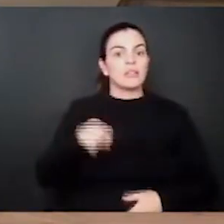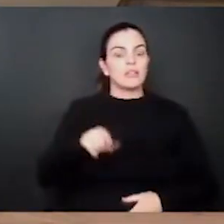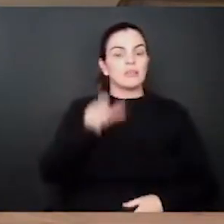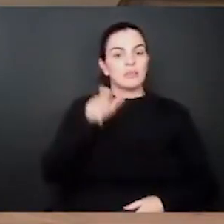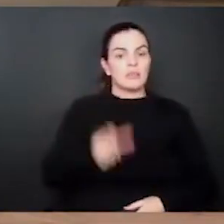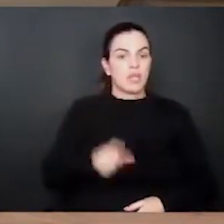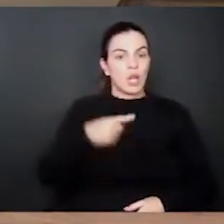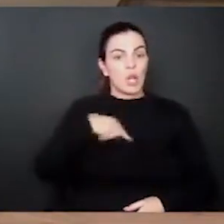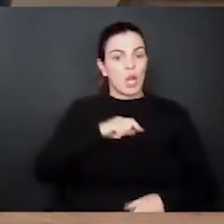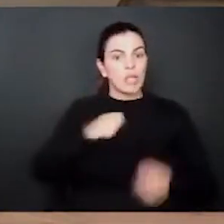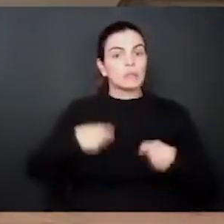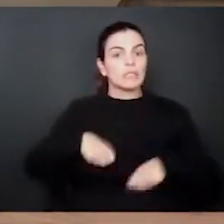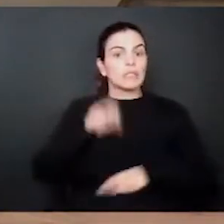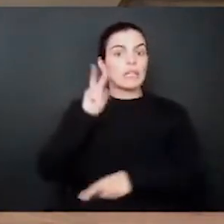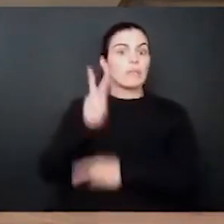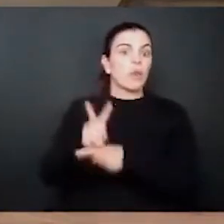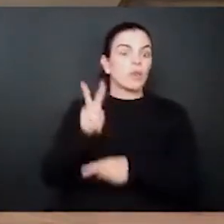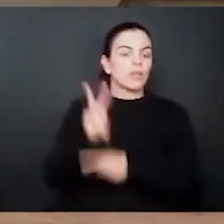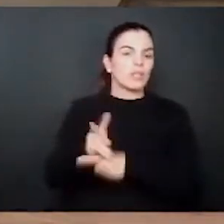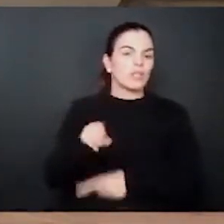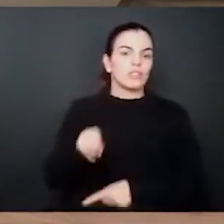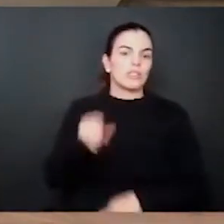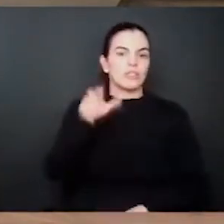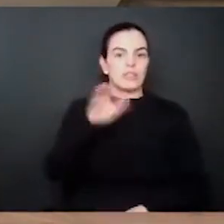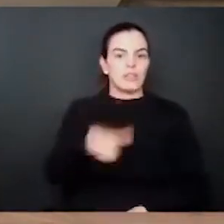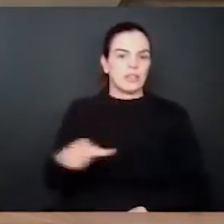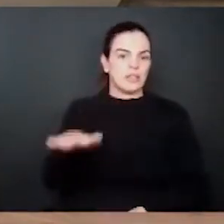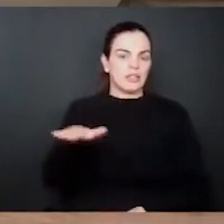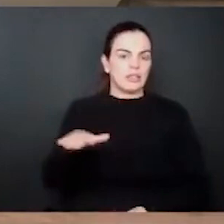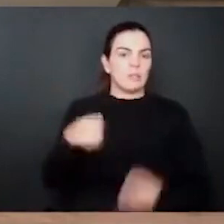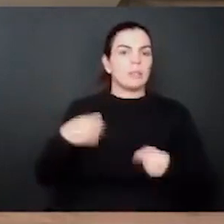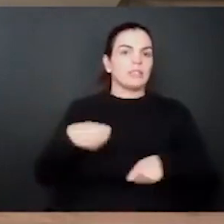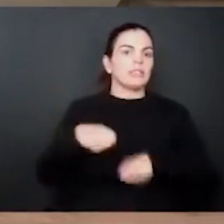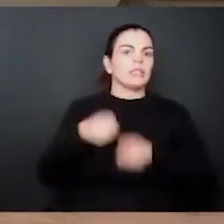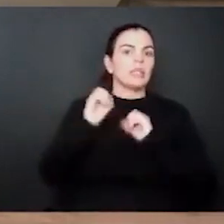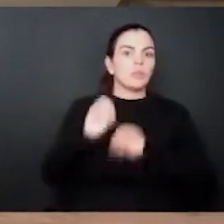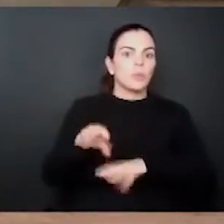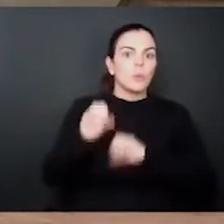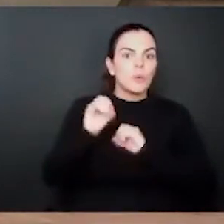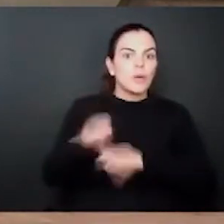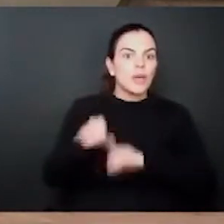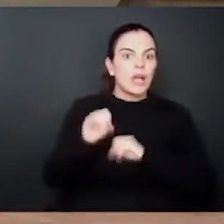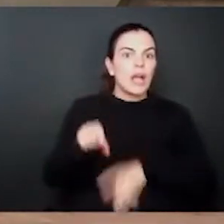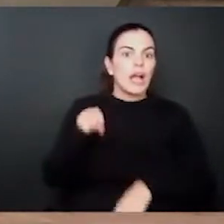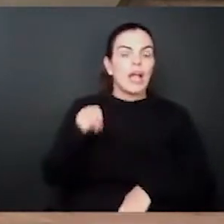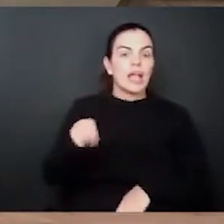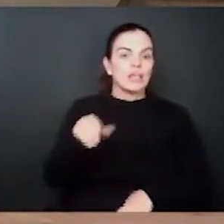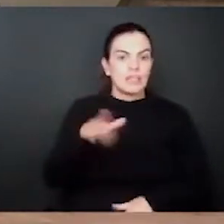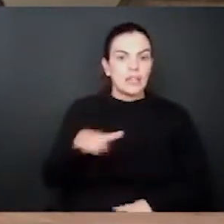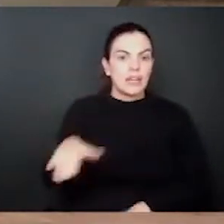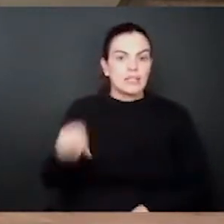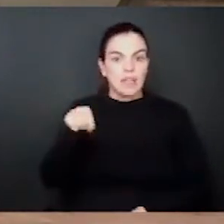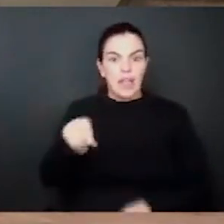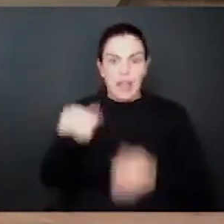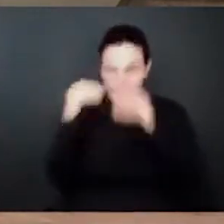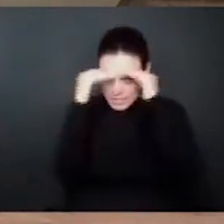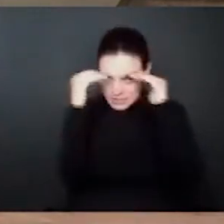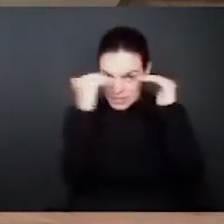a criança. É aí que a gente tem que educá-la. Educá-la para respeitar. Respeitar a